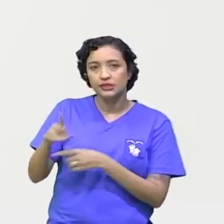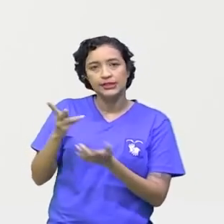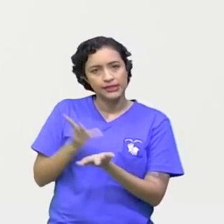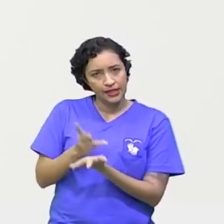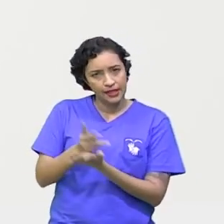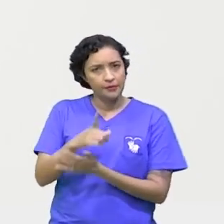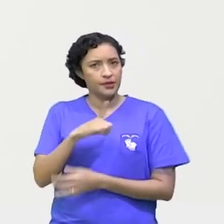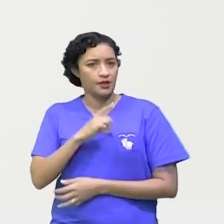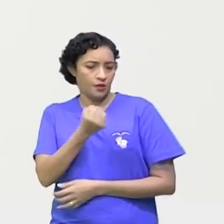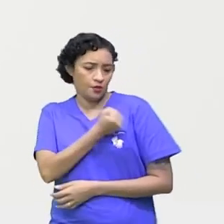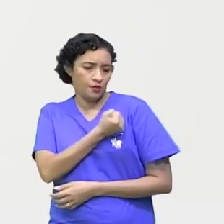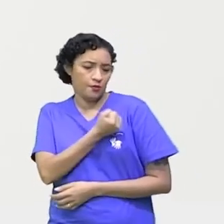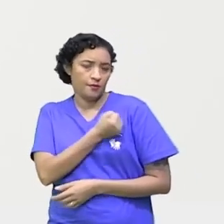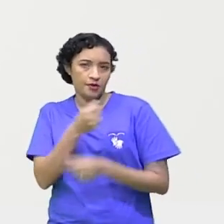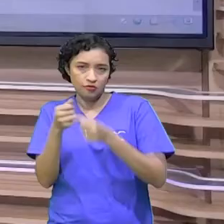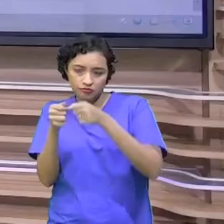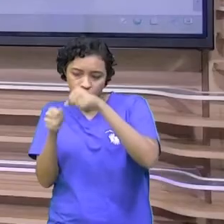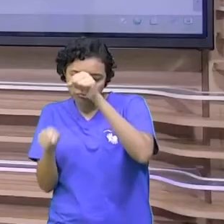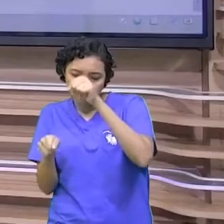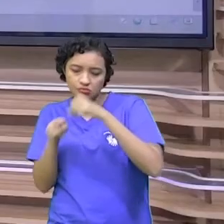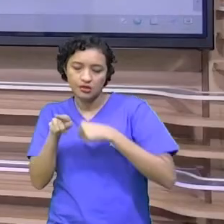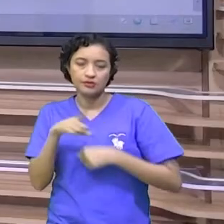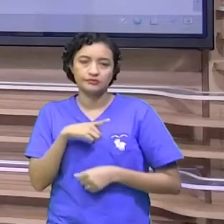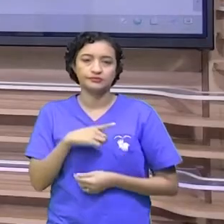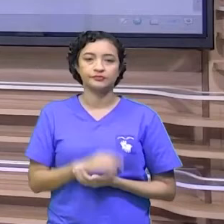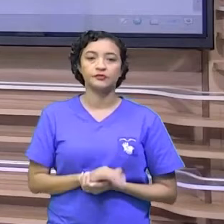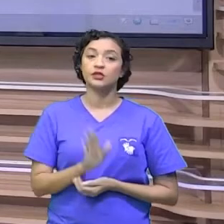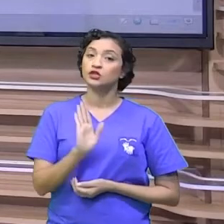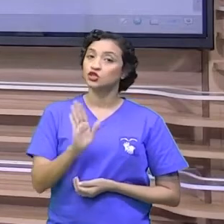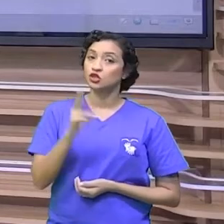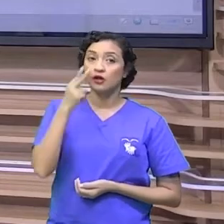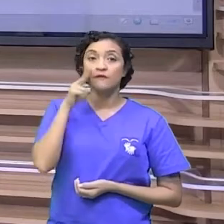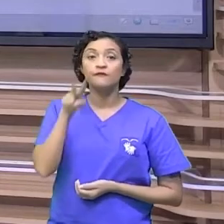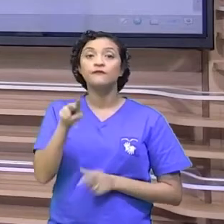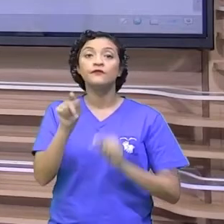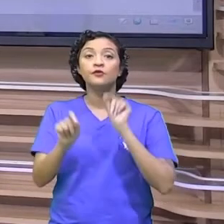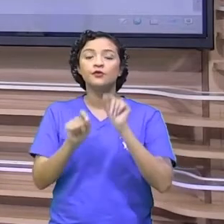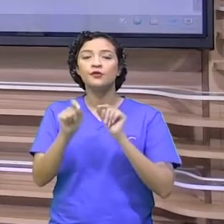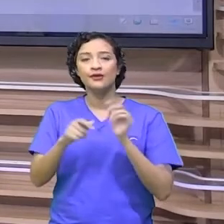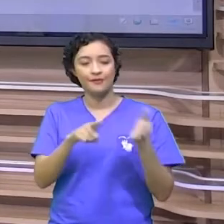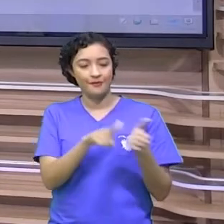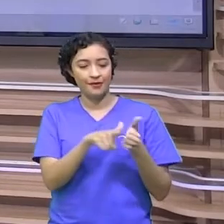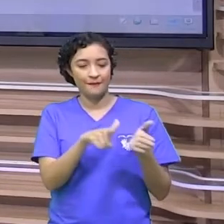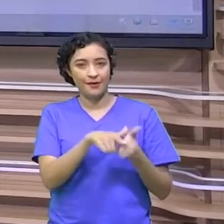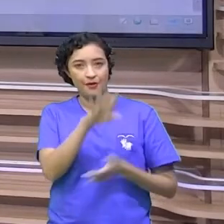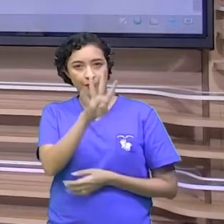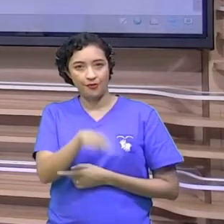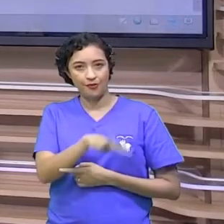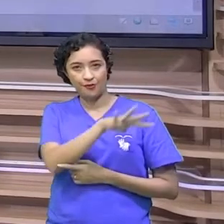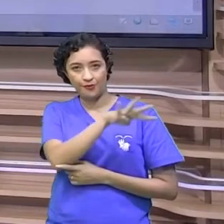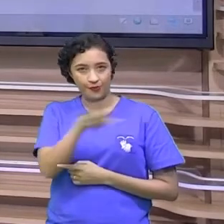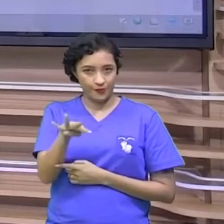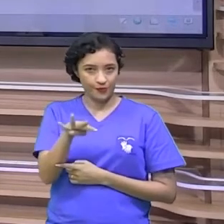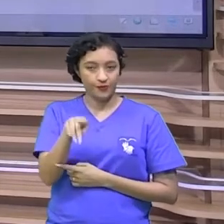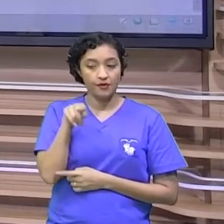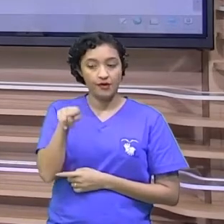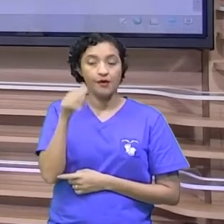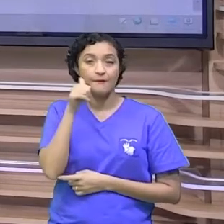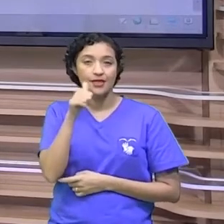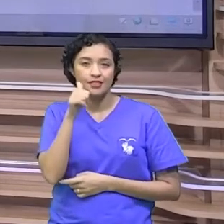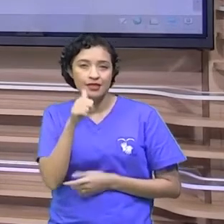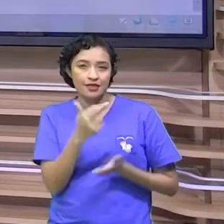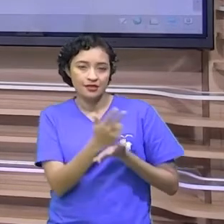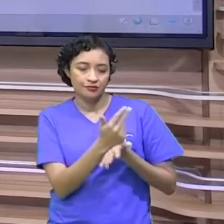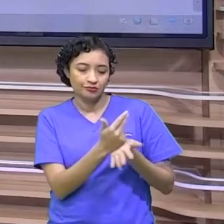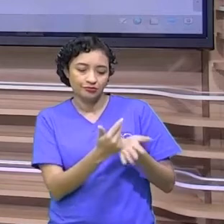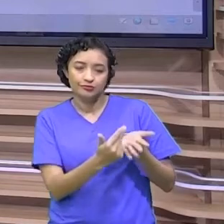certo? De olho aqui comigo. Então vimos aí no papel milimetrado o que foi que a Thelma fez? Ela foi fazendo a contagem